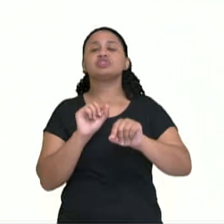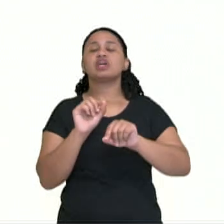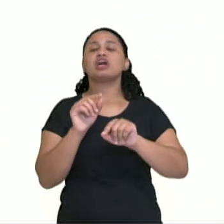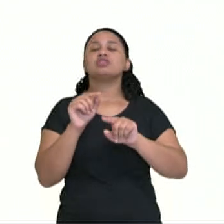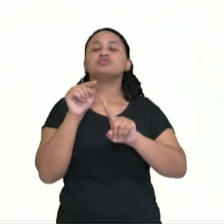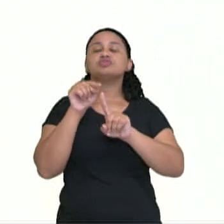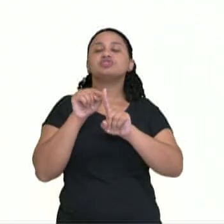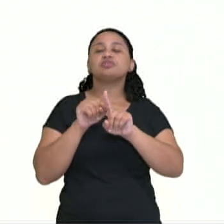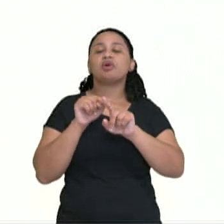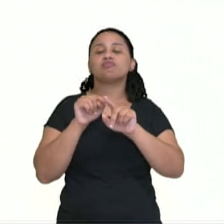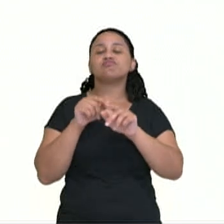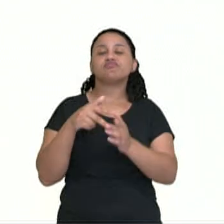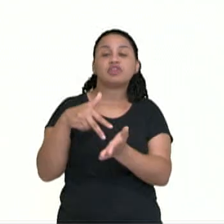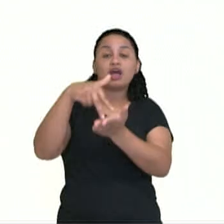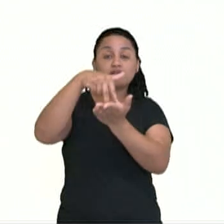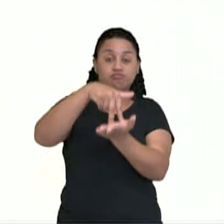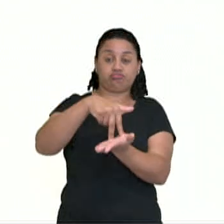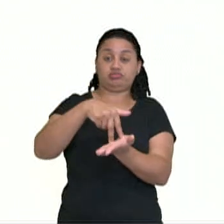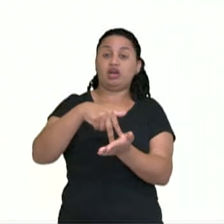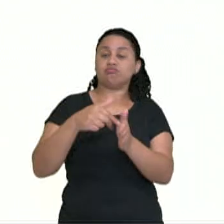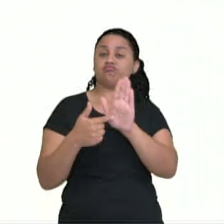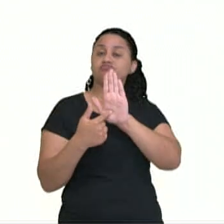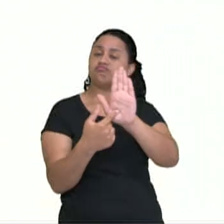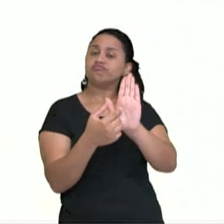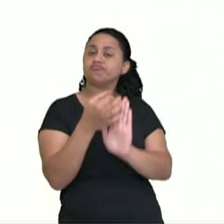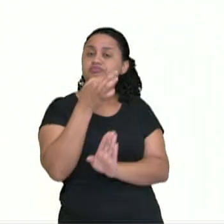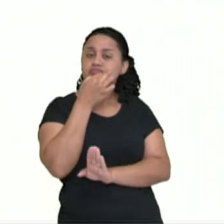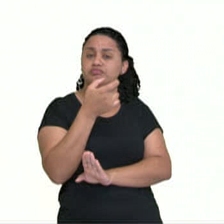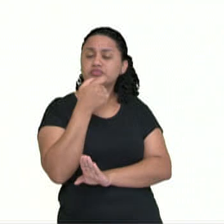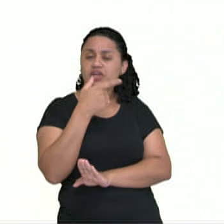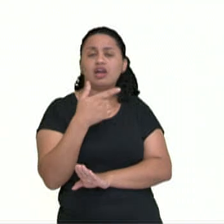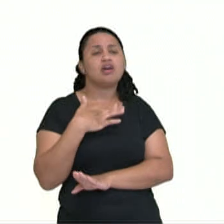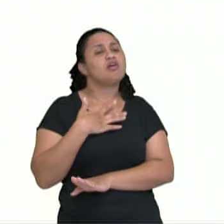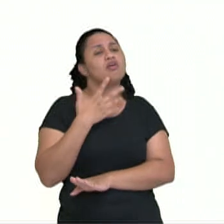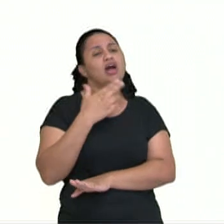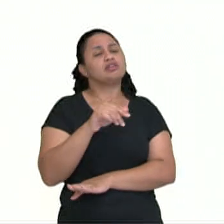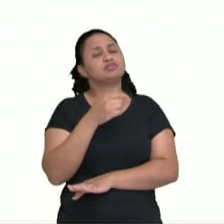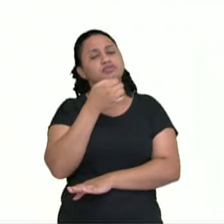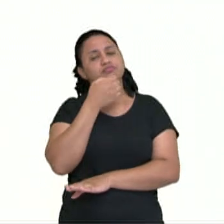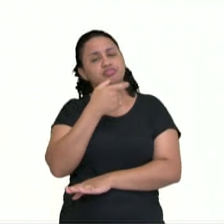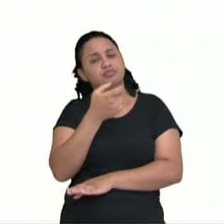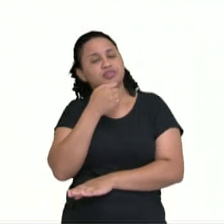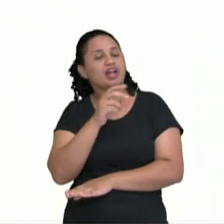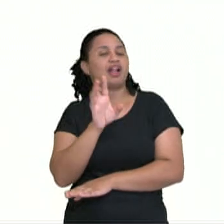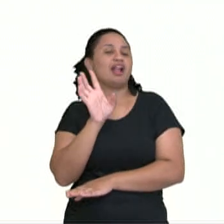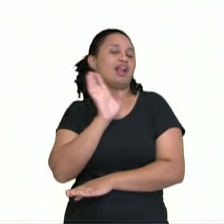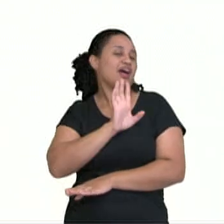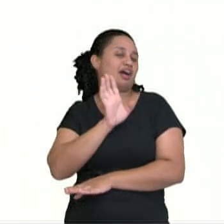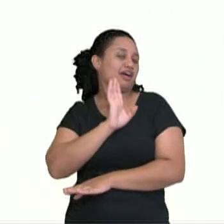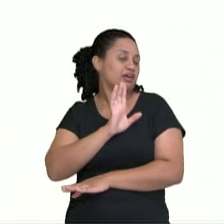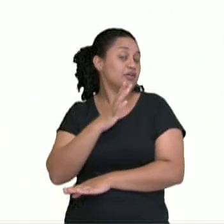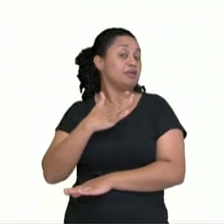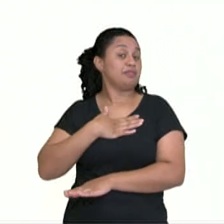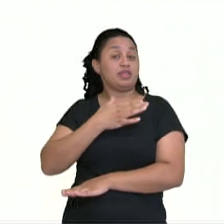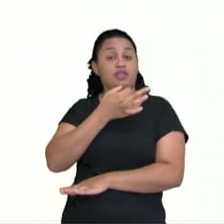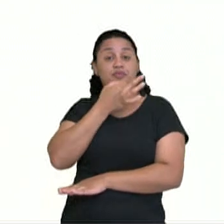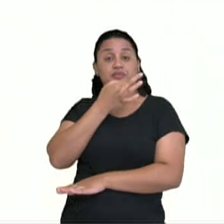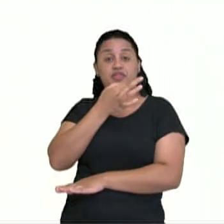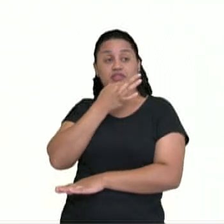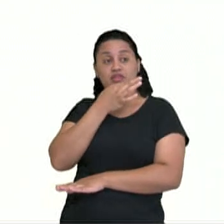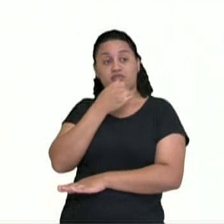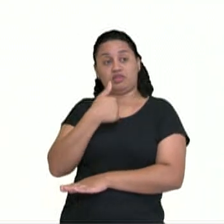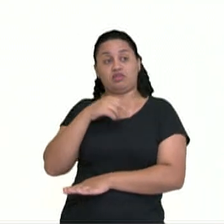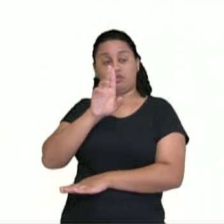a comédia de stand-up, né, o show de stand-up, é muito divertido. Então, essa é a minha opinião. E eu usei ali